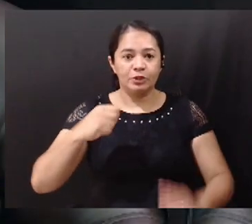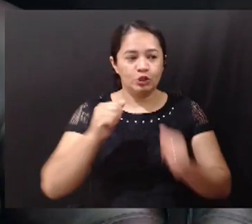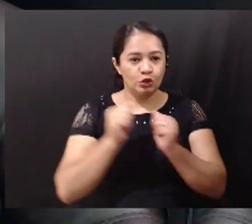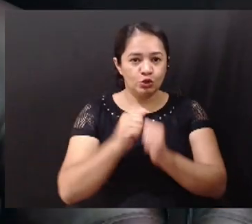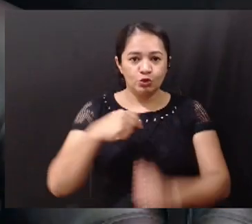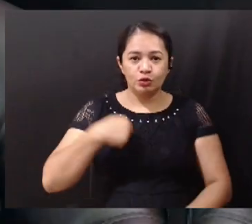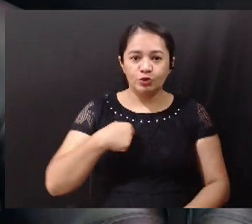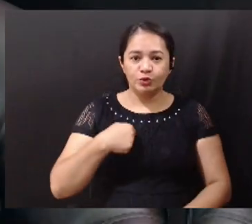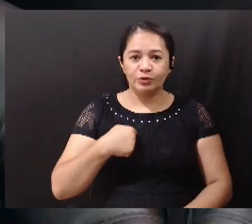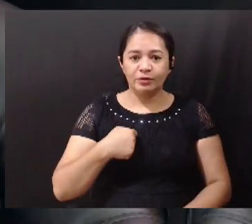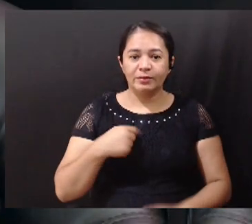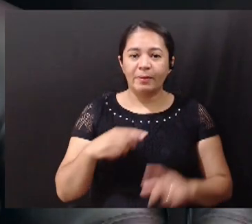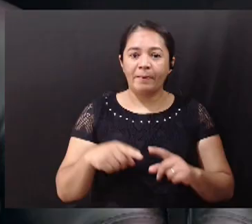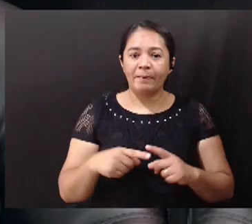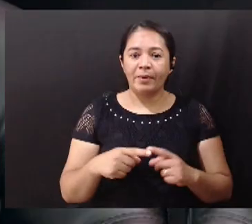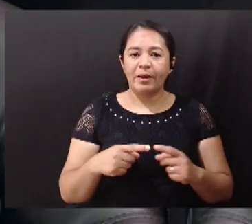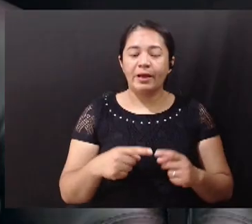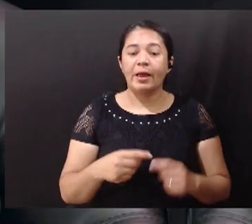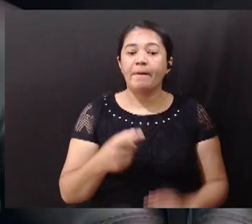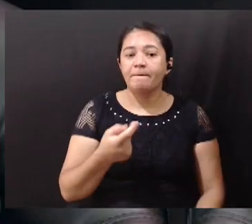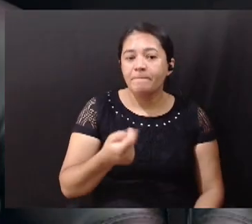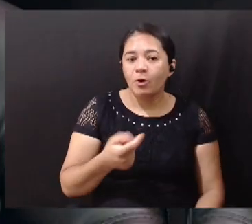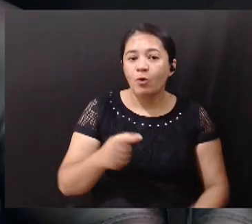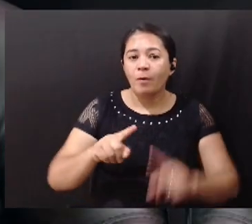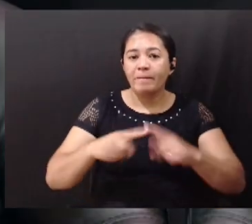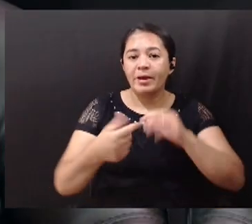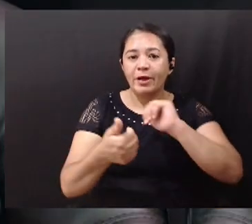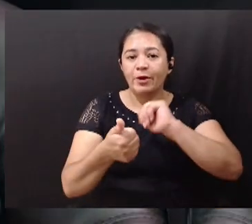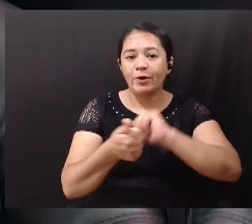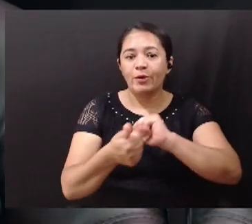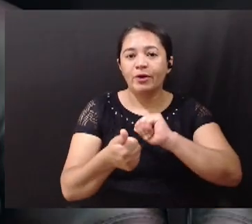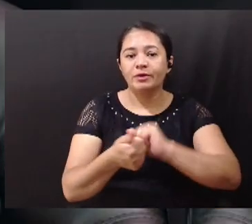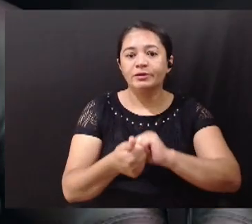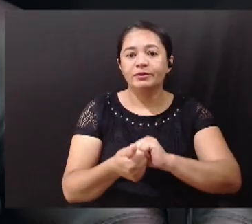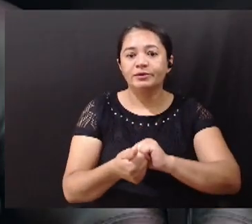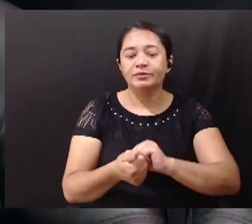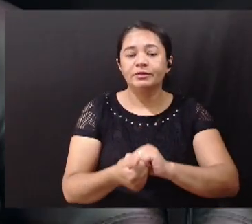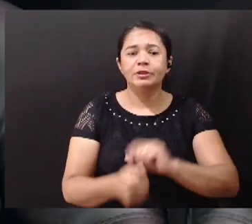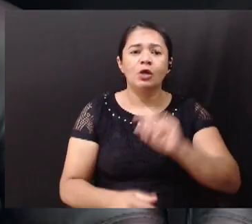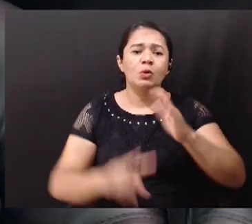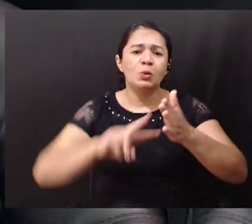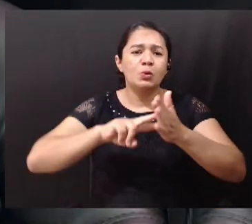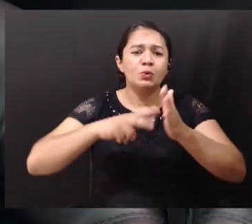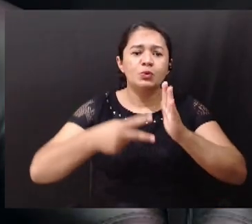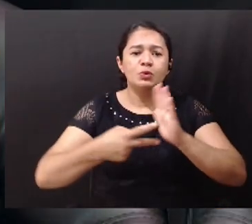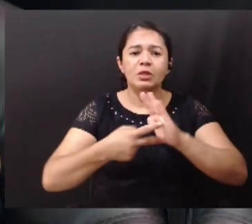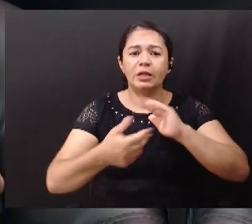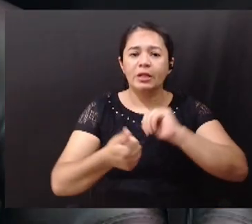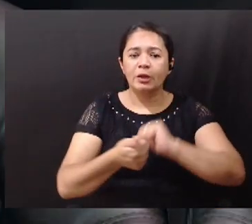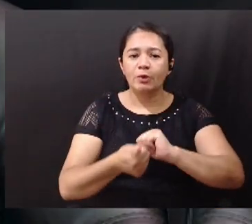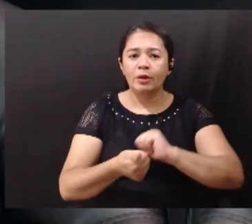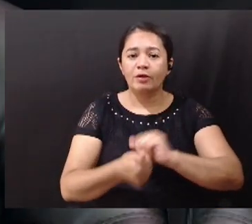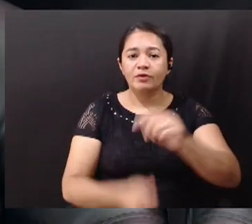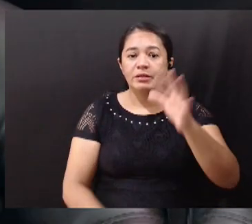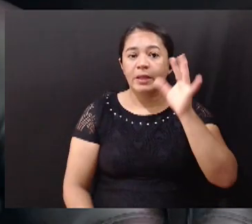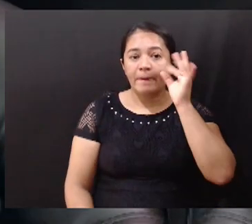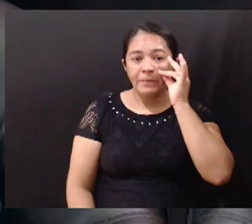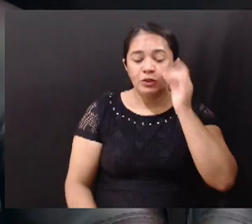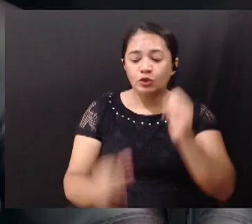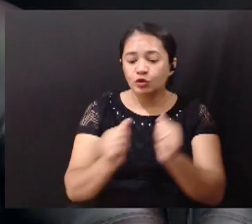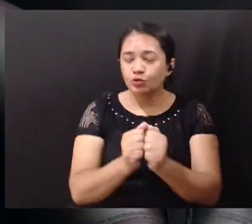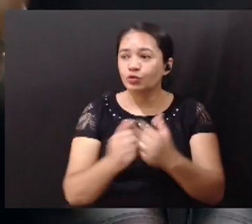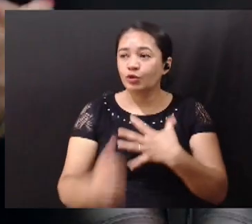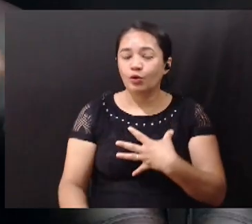restrito, mas ele é de qualidade. E aí, o que seria de qualidade? Você tá ali presente com o seu filho, fazendo algo